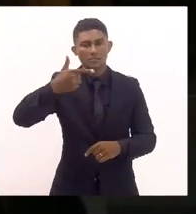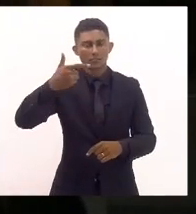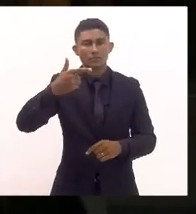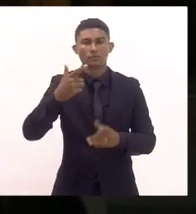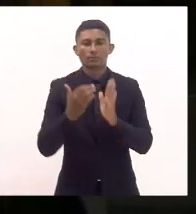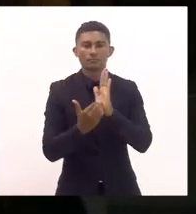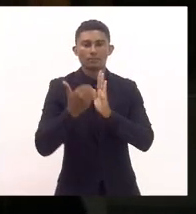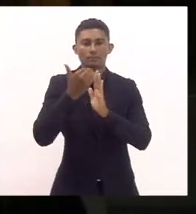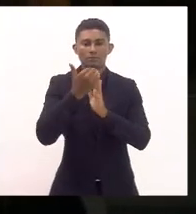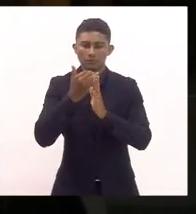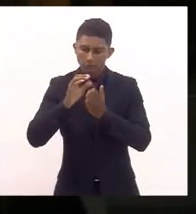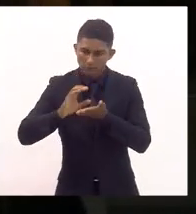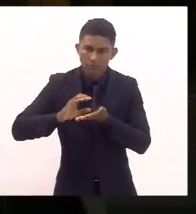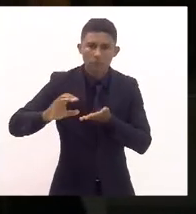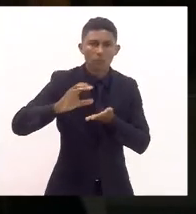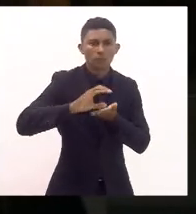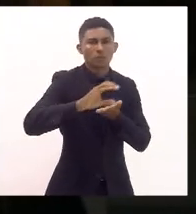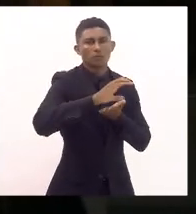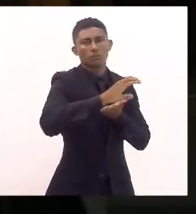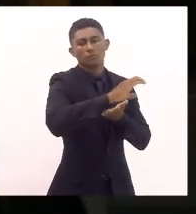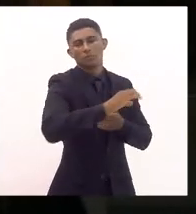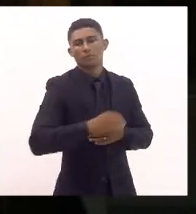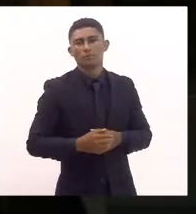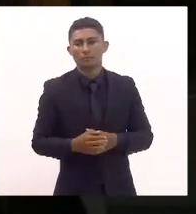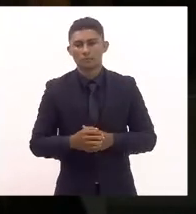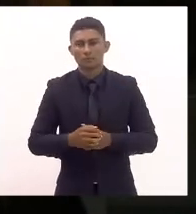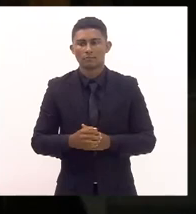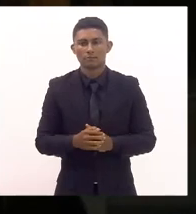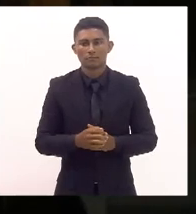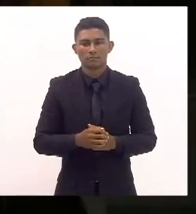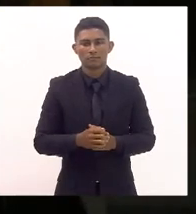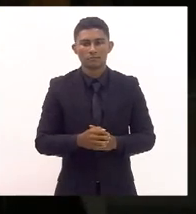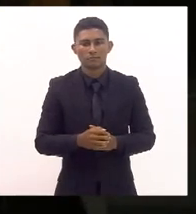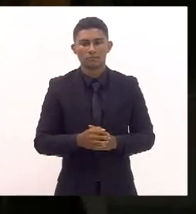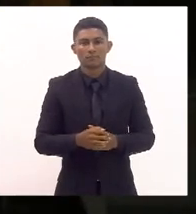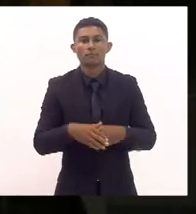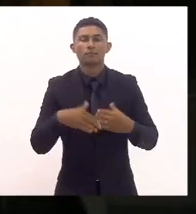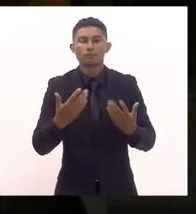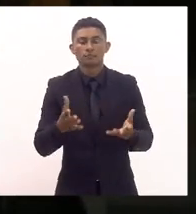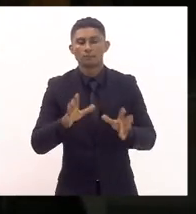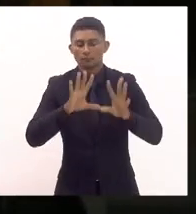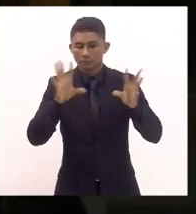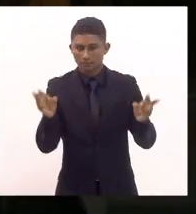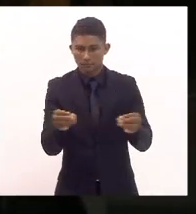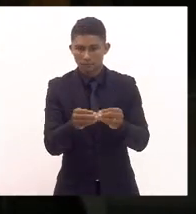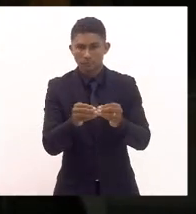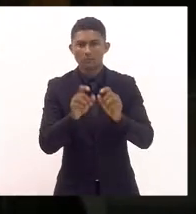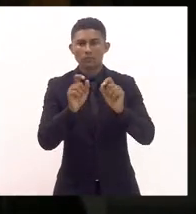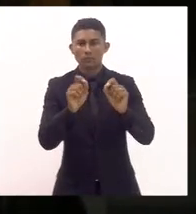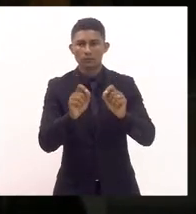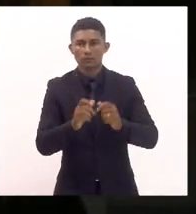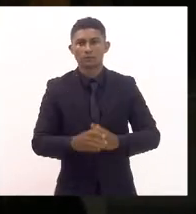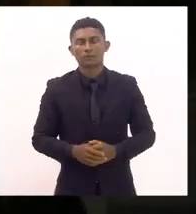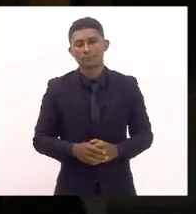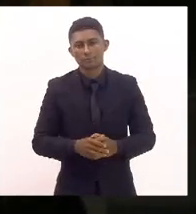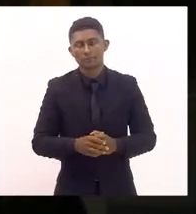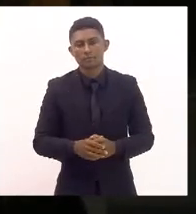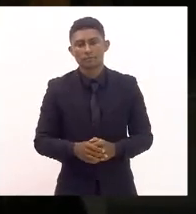mais contribui que contribui para o saco dos impostos E aí para concluir definitivamente